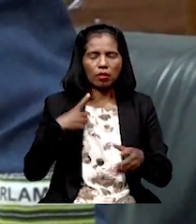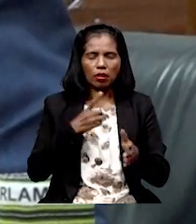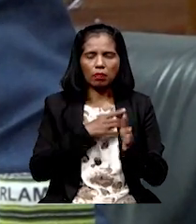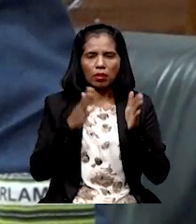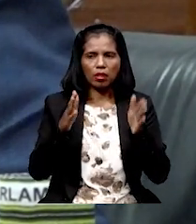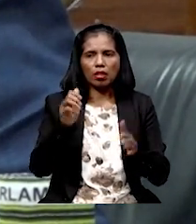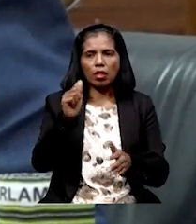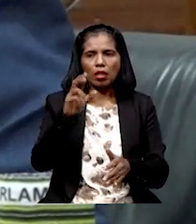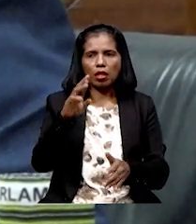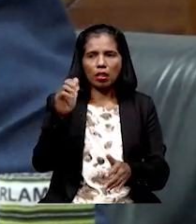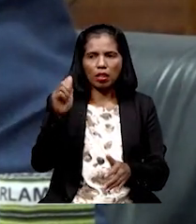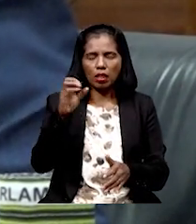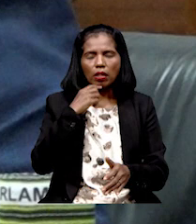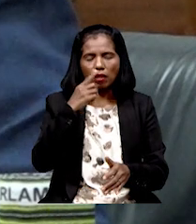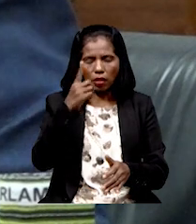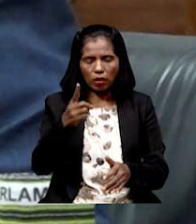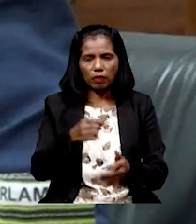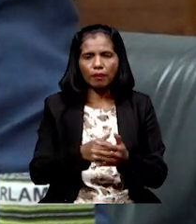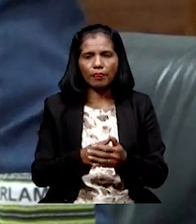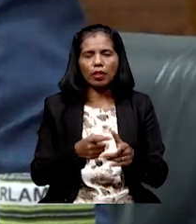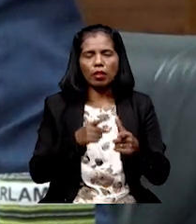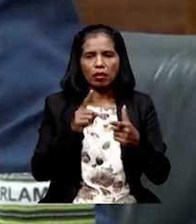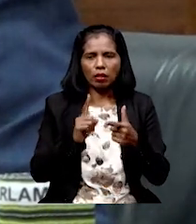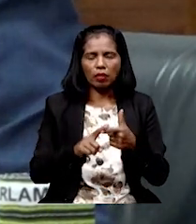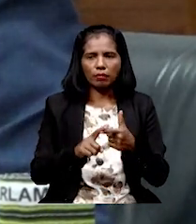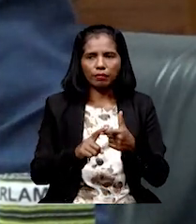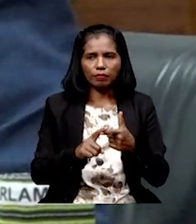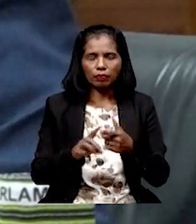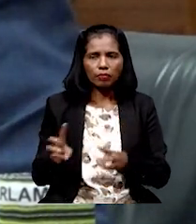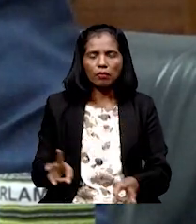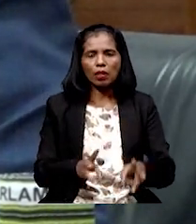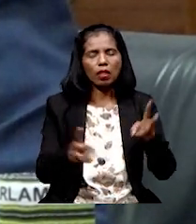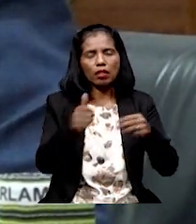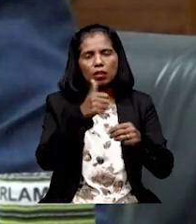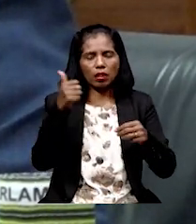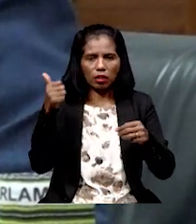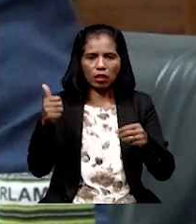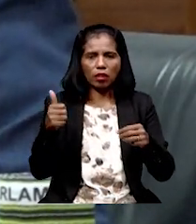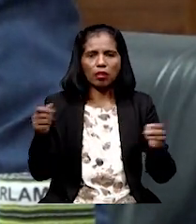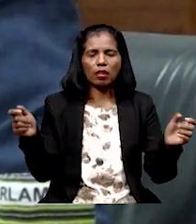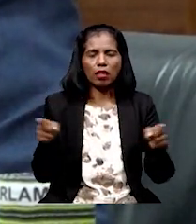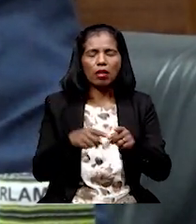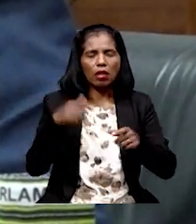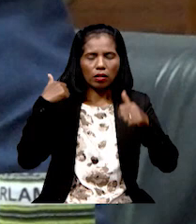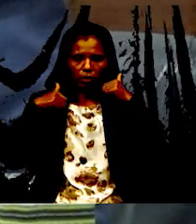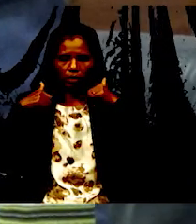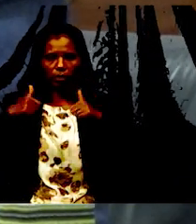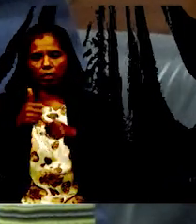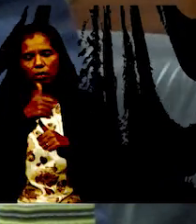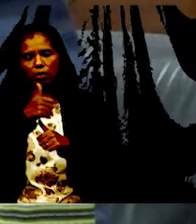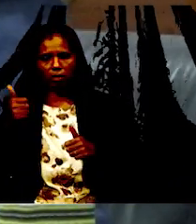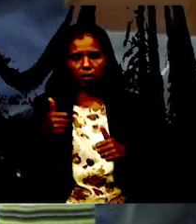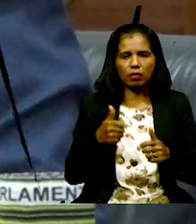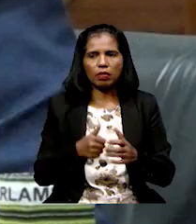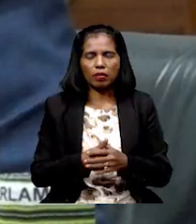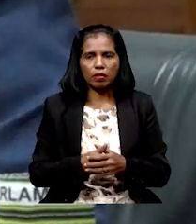que acontece antes de Assame, não vamos a estrada a ser selo, em relação à atividade, a eleição presidencial,